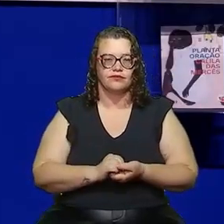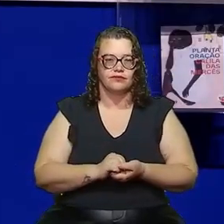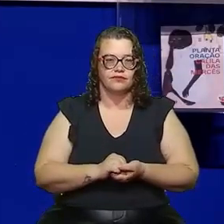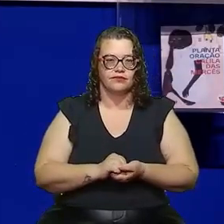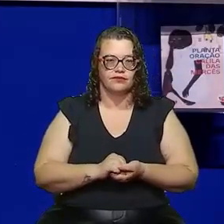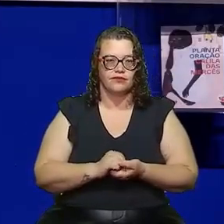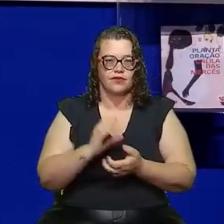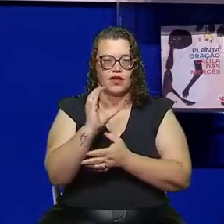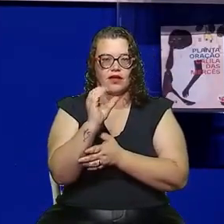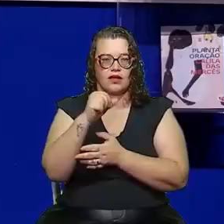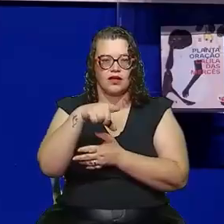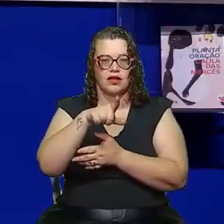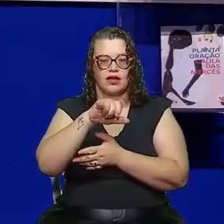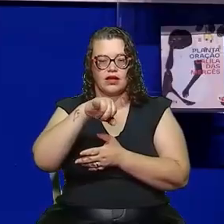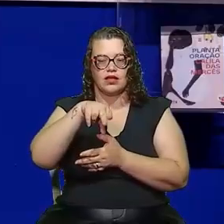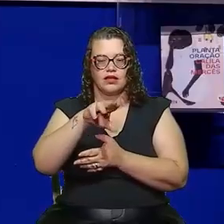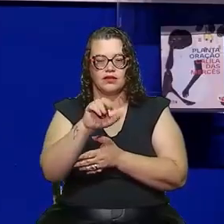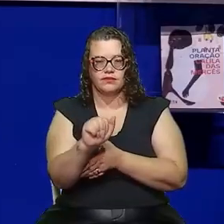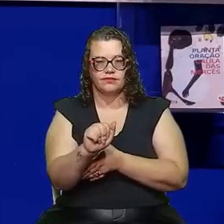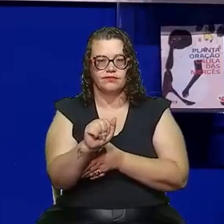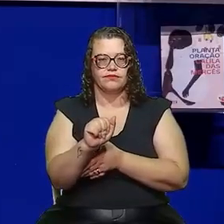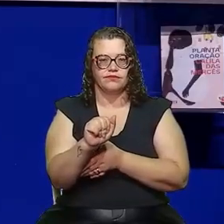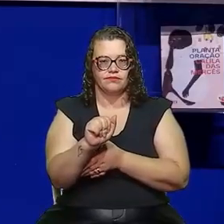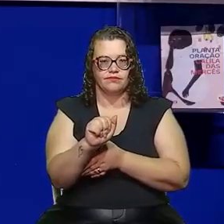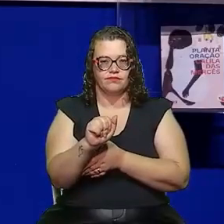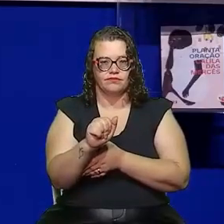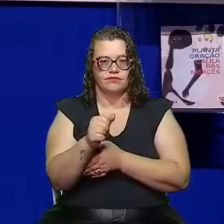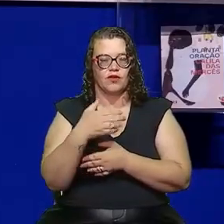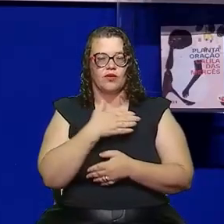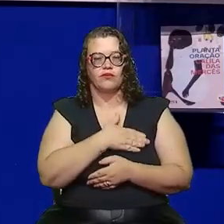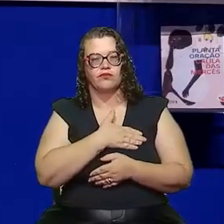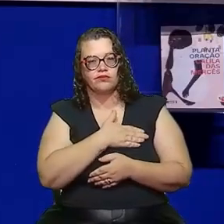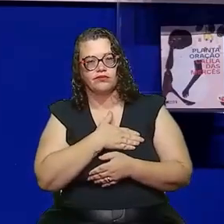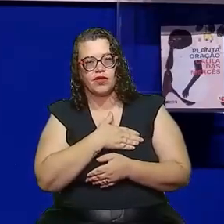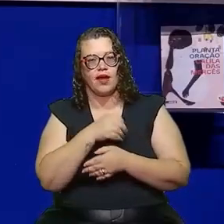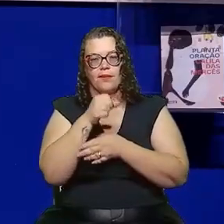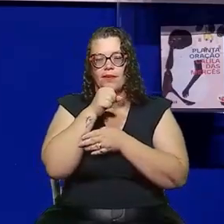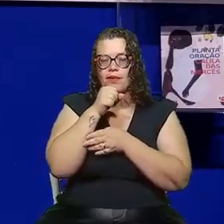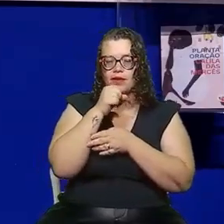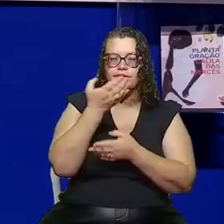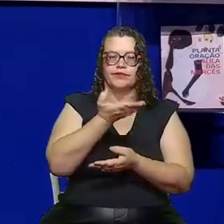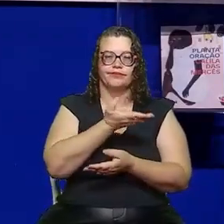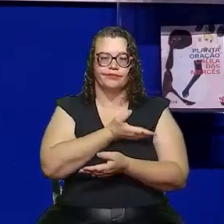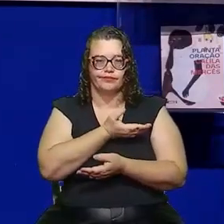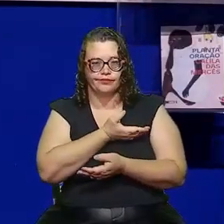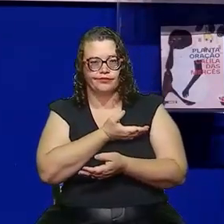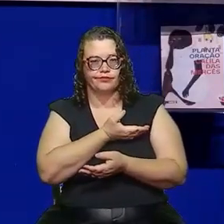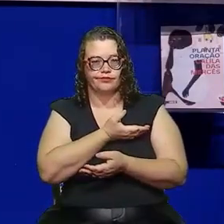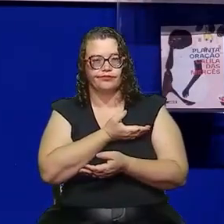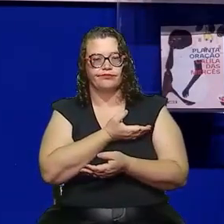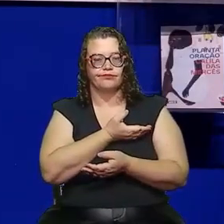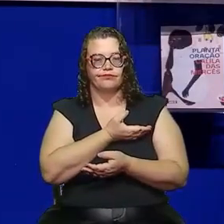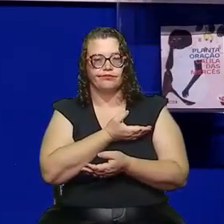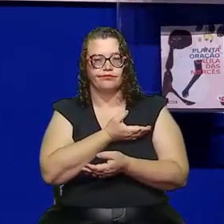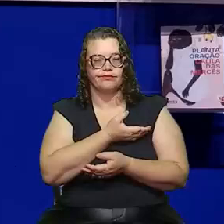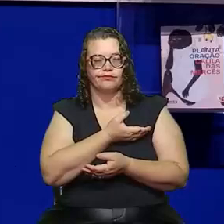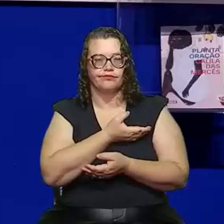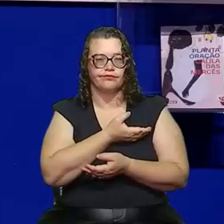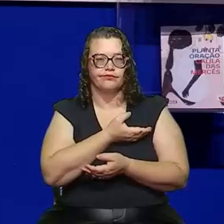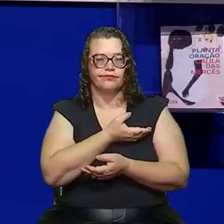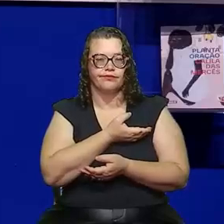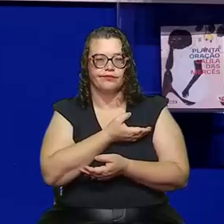Kalila se tornou rapidamente uma querida interlocutora, uma amiga, posso dizer.